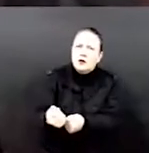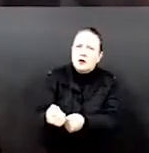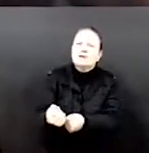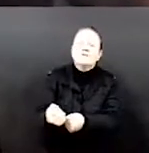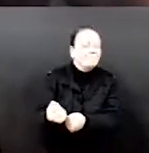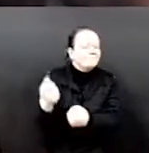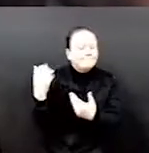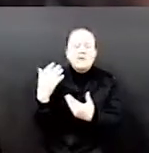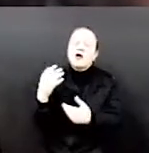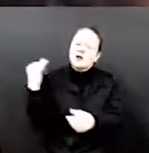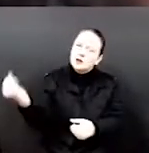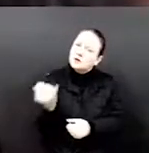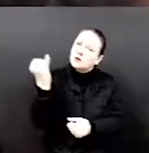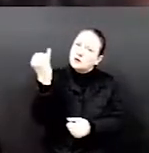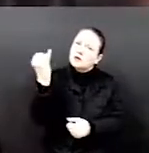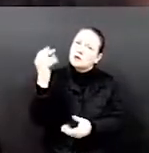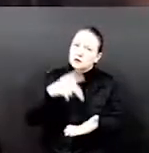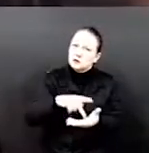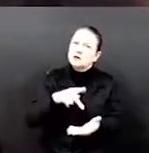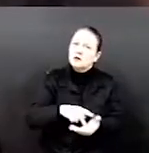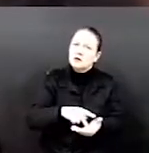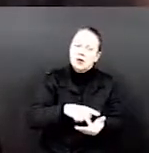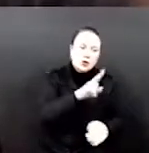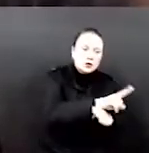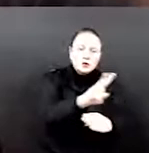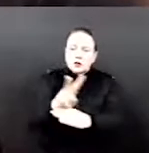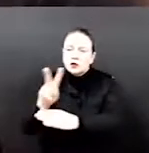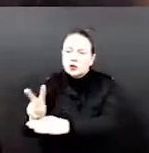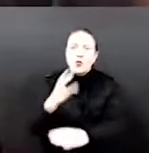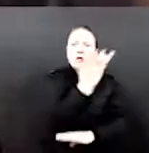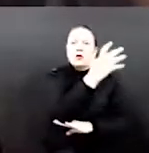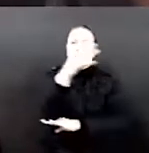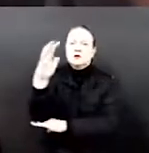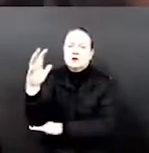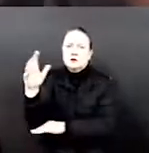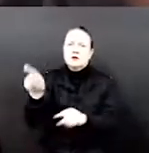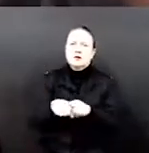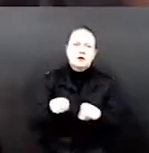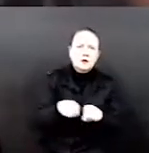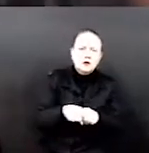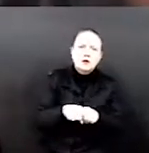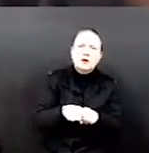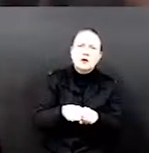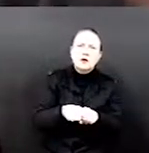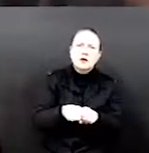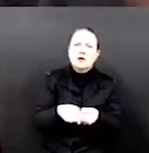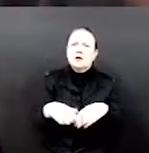coisas importantes. Assim, preserva a natureza, preserva nas figuras de rios, preserva,